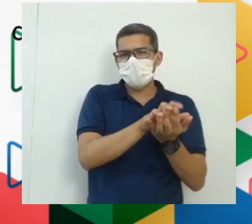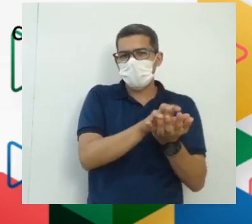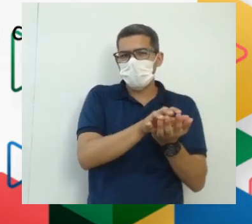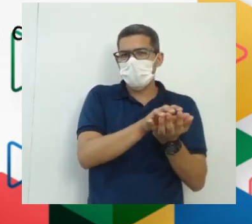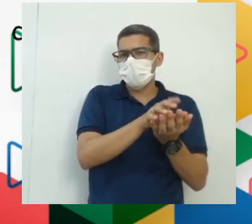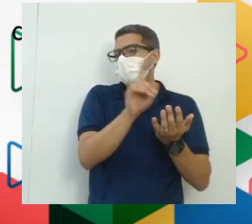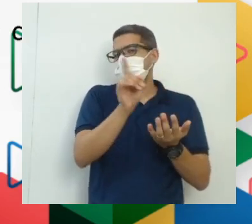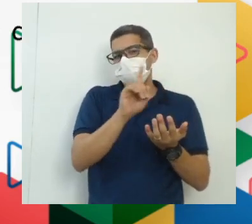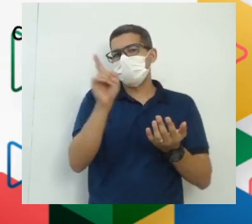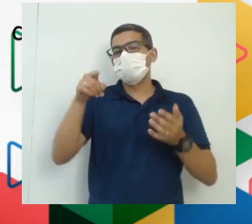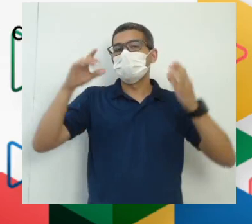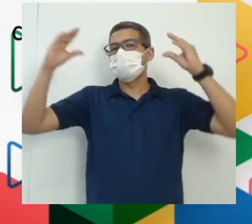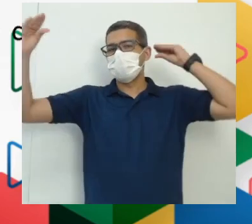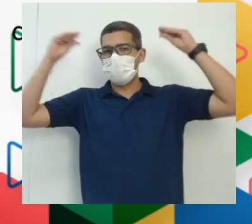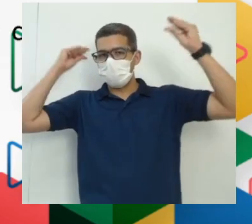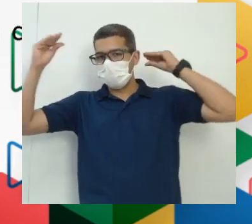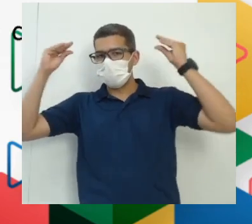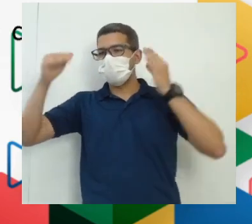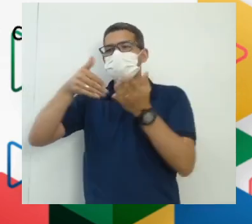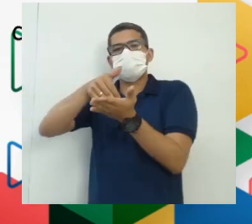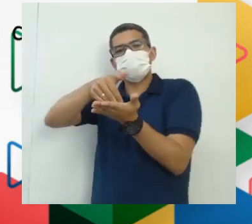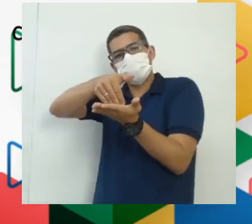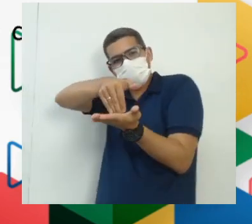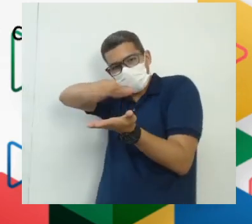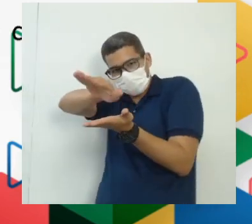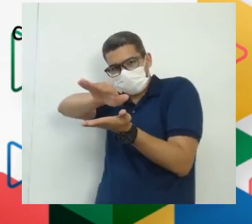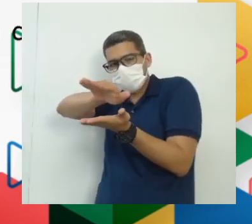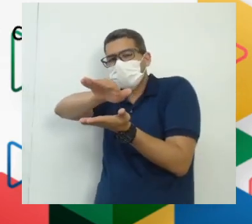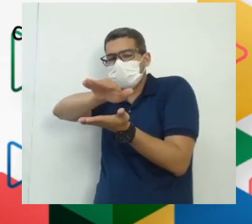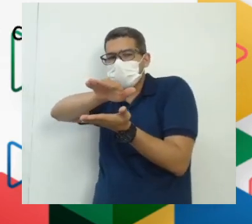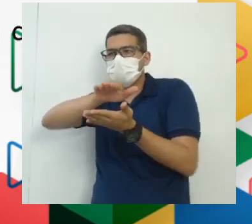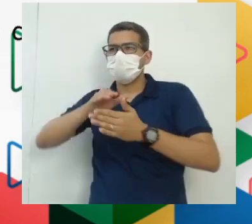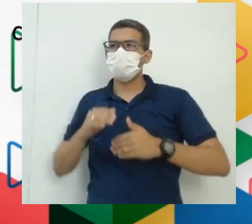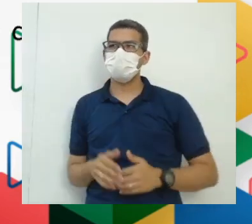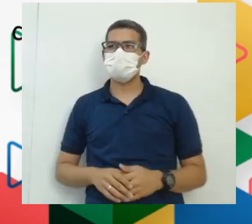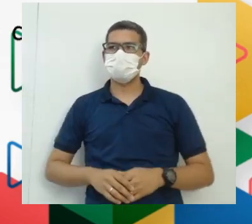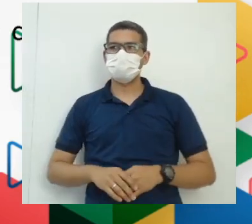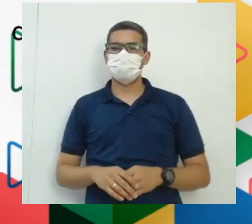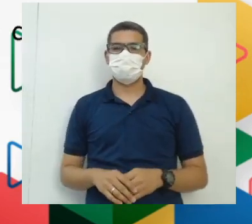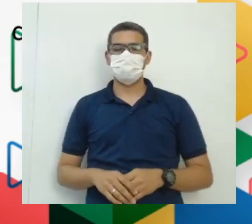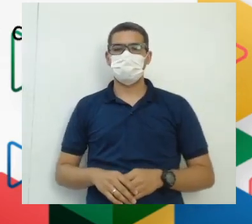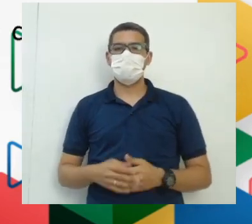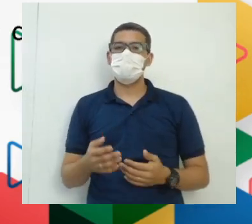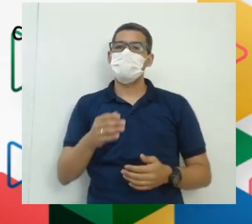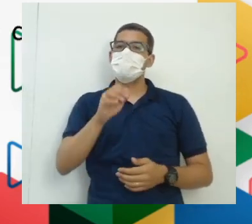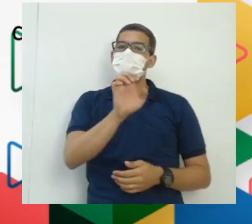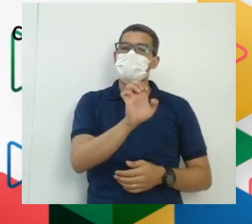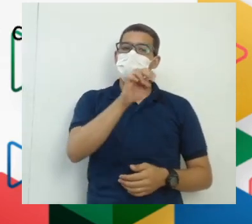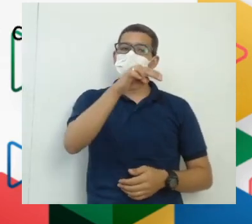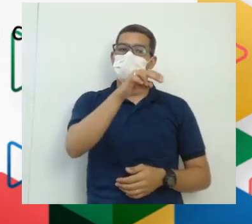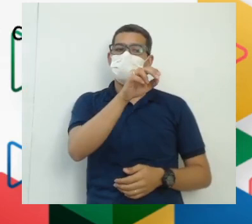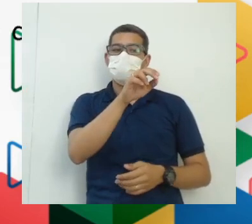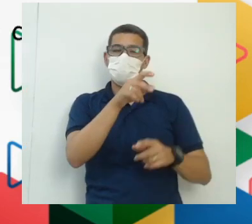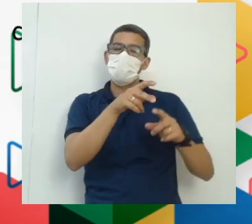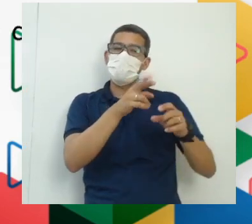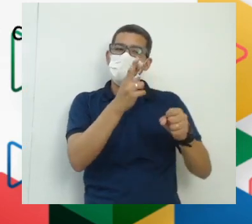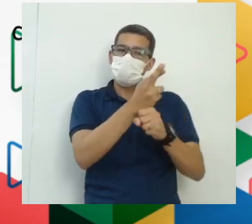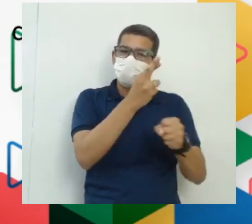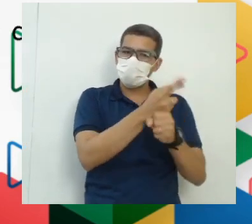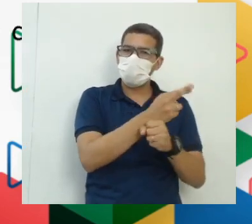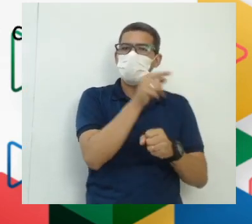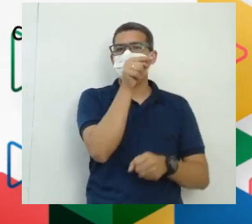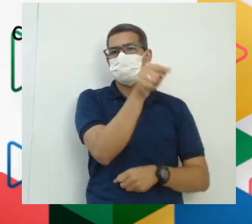do nosso território, do Brasil, aqui de Pernambuco, principalmente. Esta é a insurreição pernambucana ou restauração